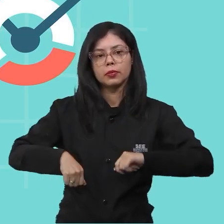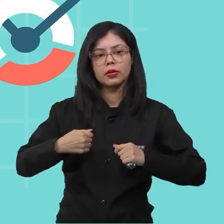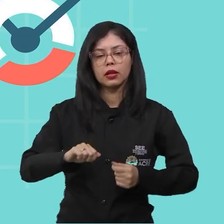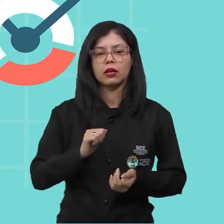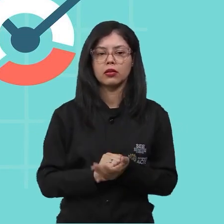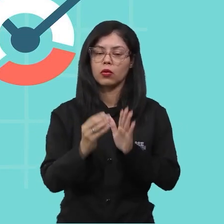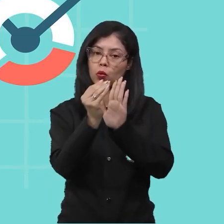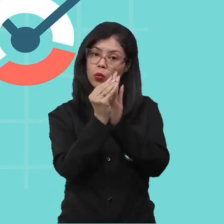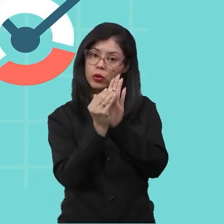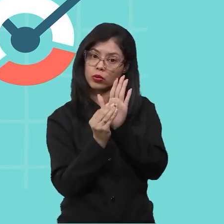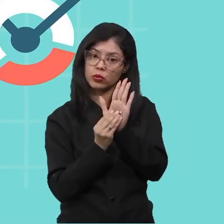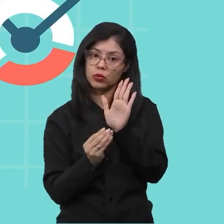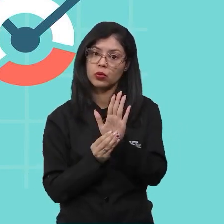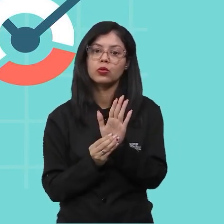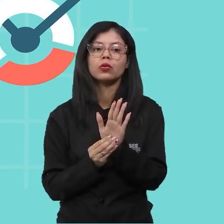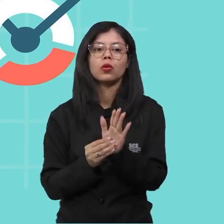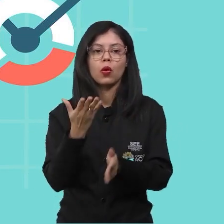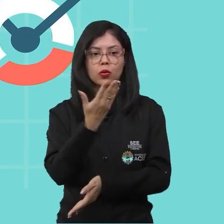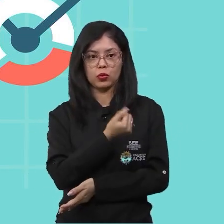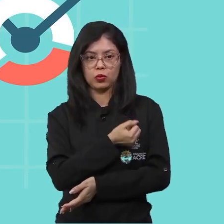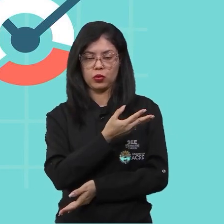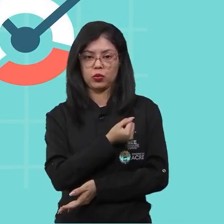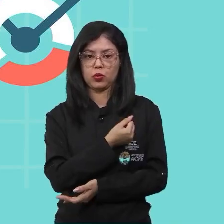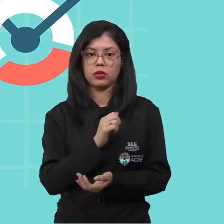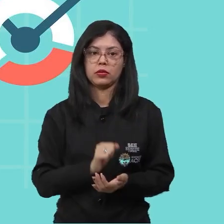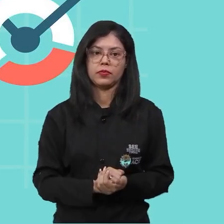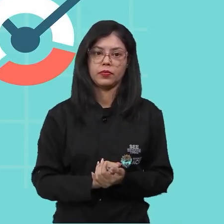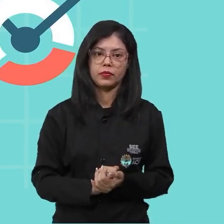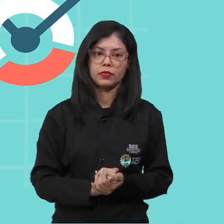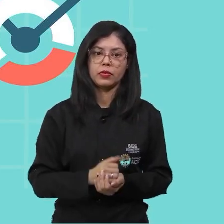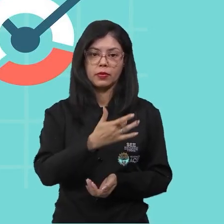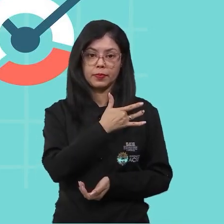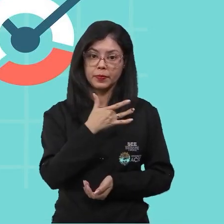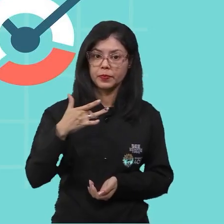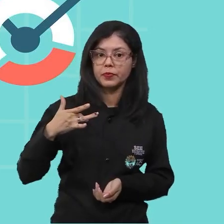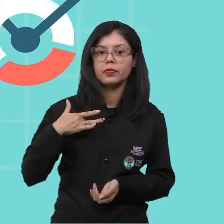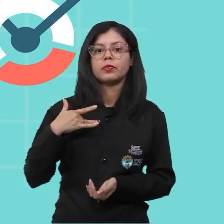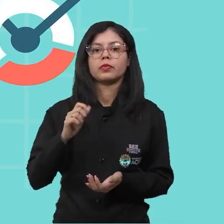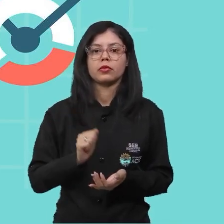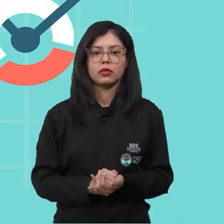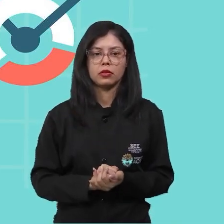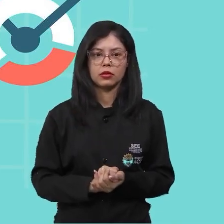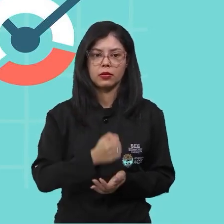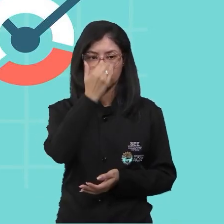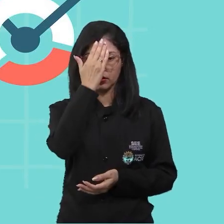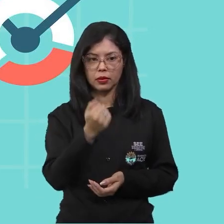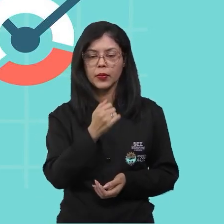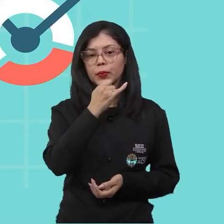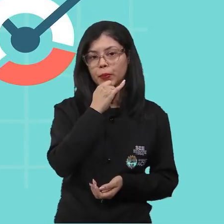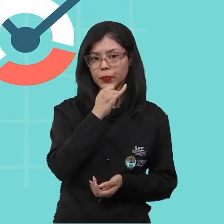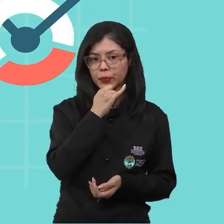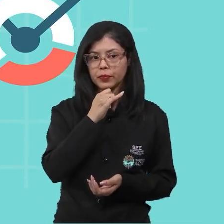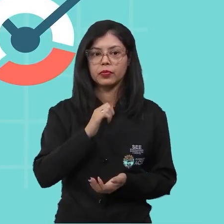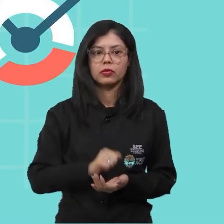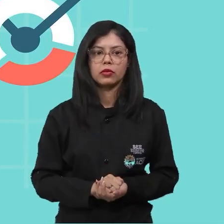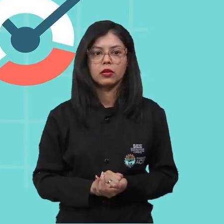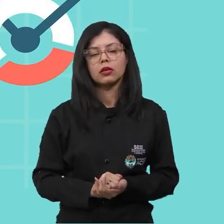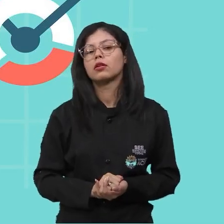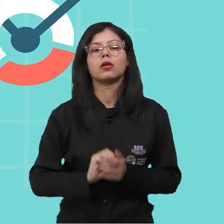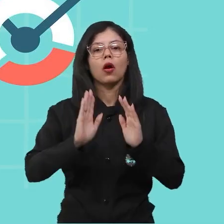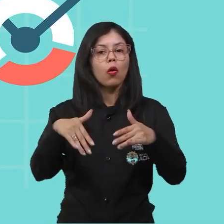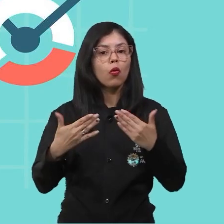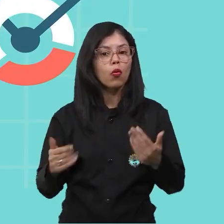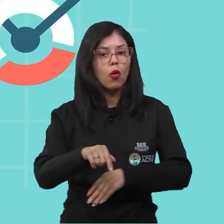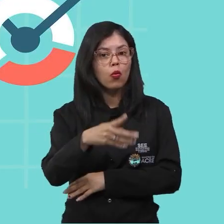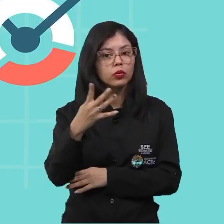de um dado, eu preciso de um número na área da saúde, eu preciso saber, por exemplo, qual